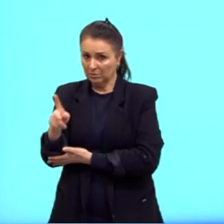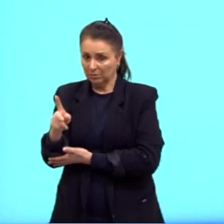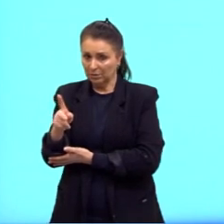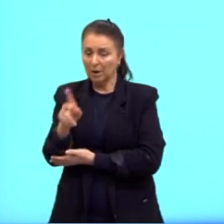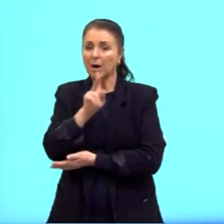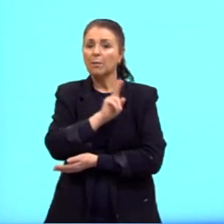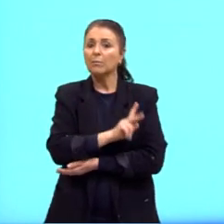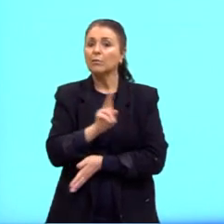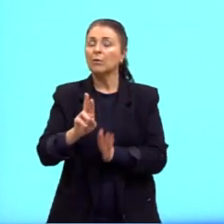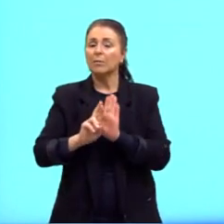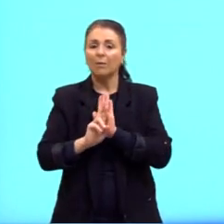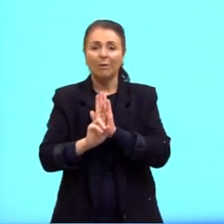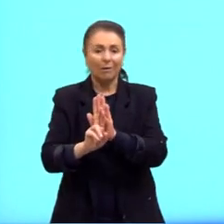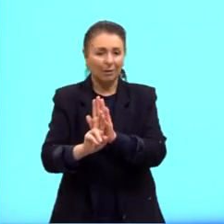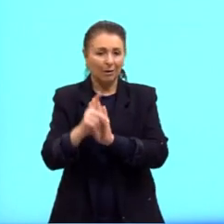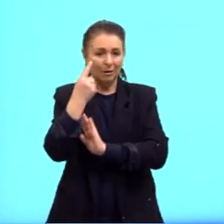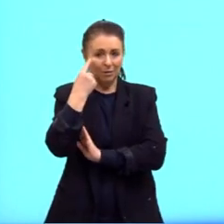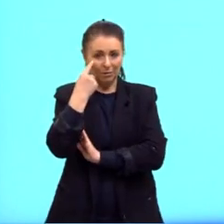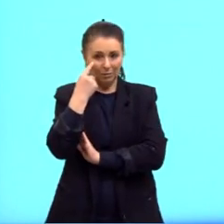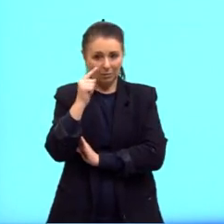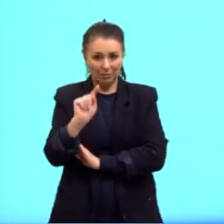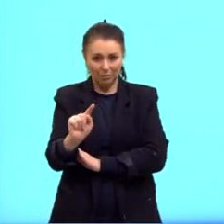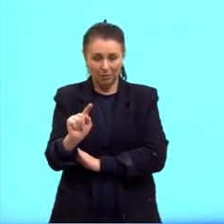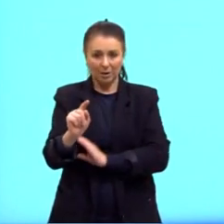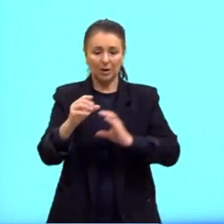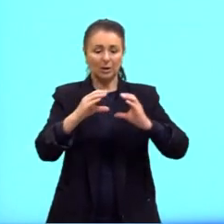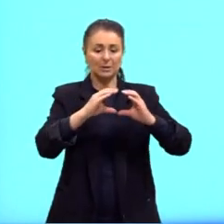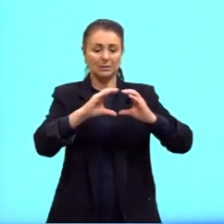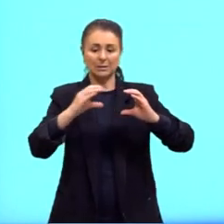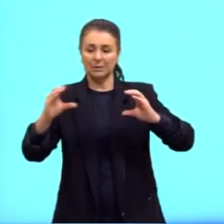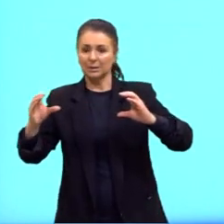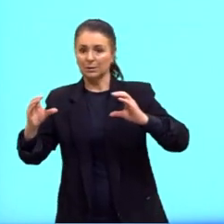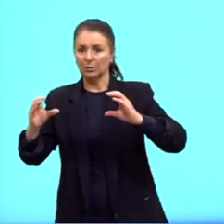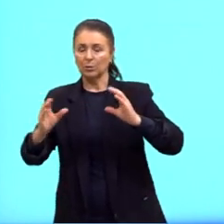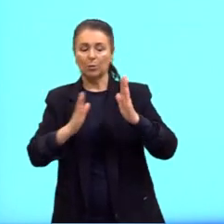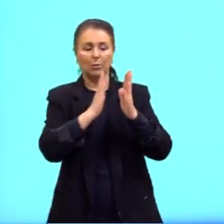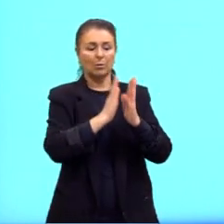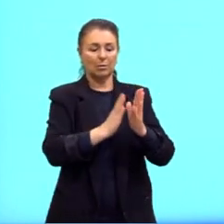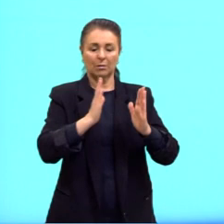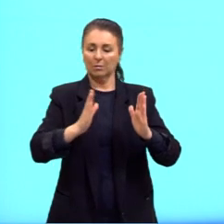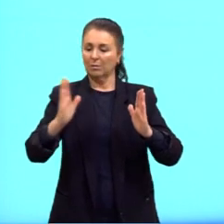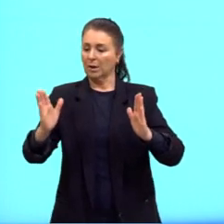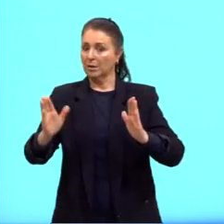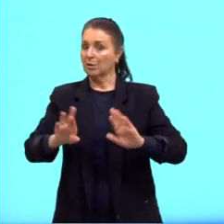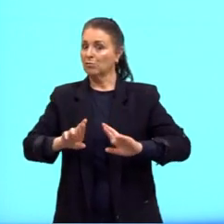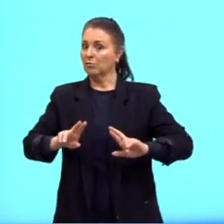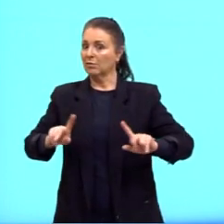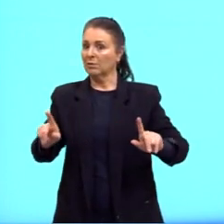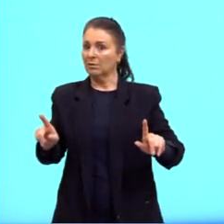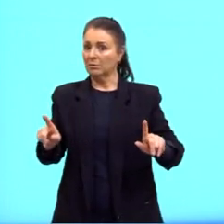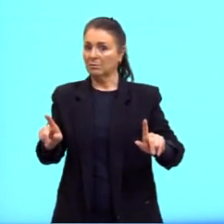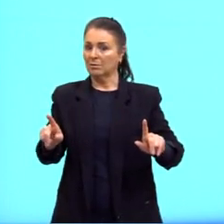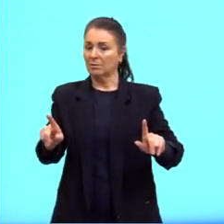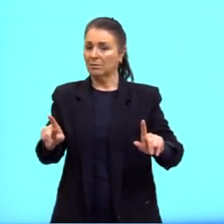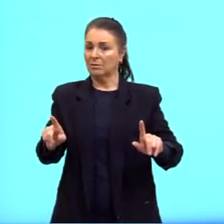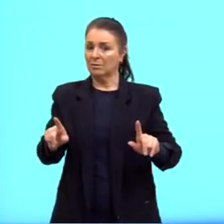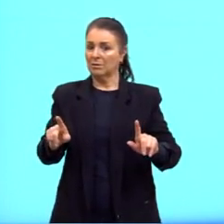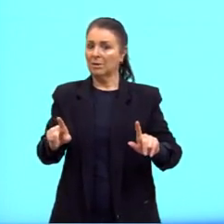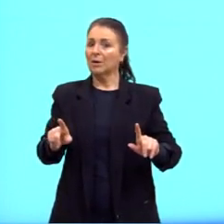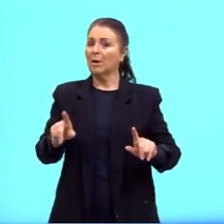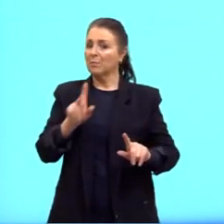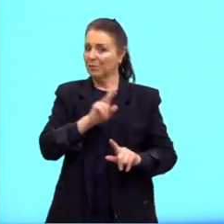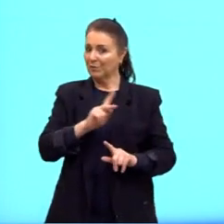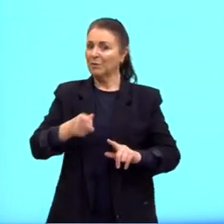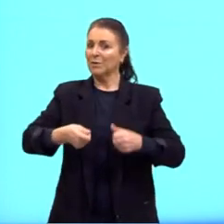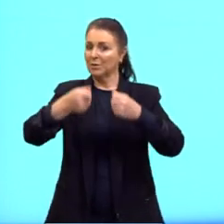já faço isso para provocar vocês né Estou representando um circuito em série de uma forma diferente né do que a gente viu